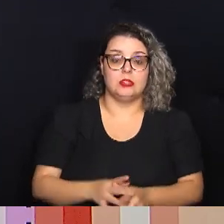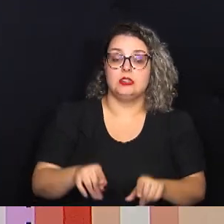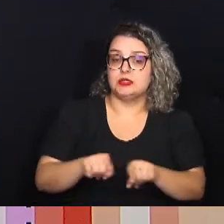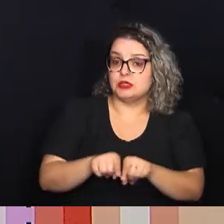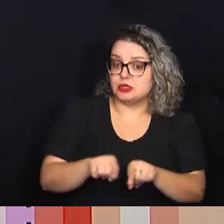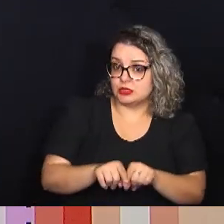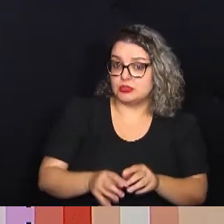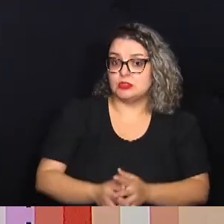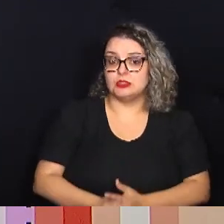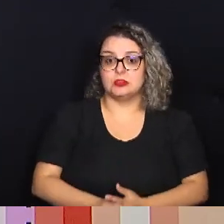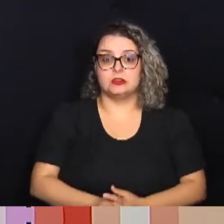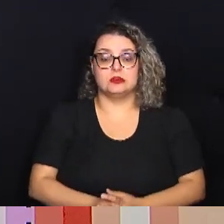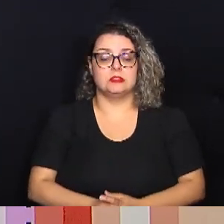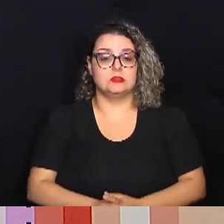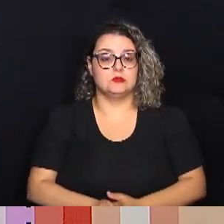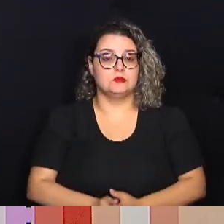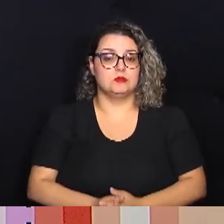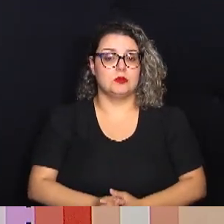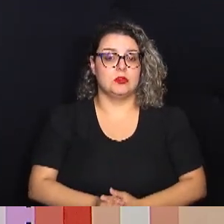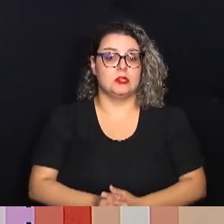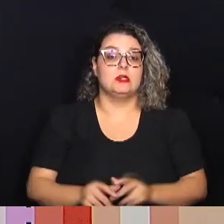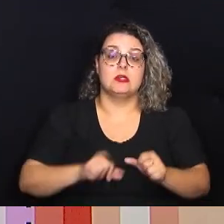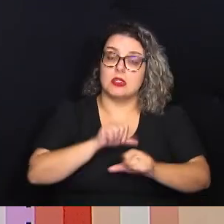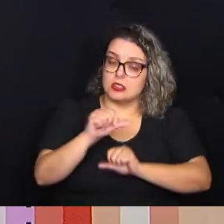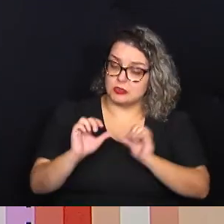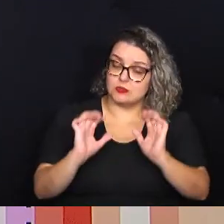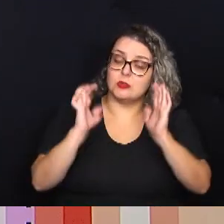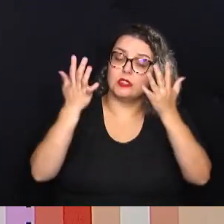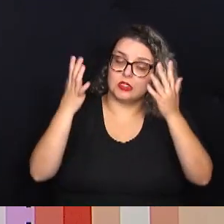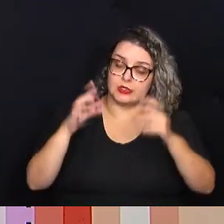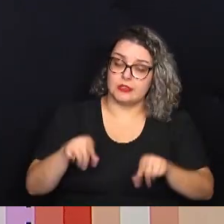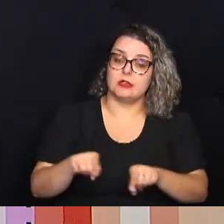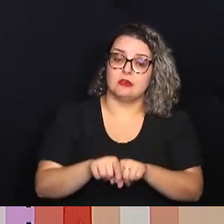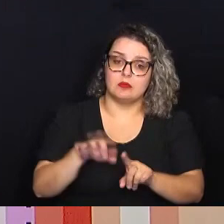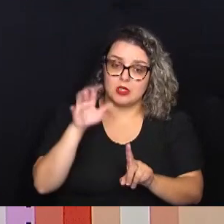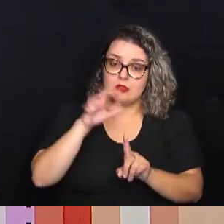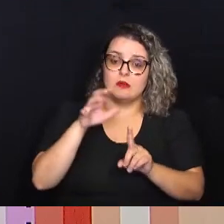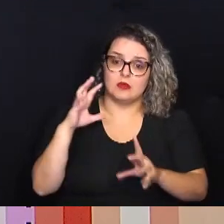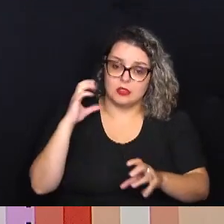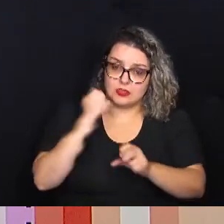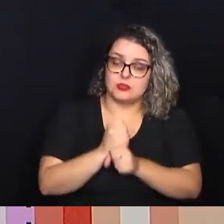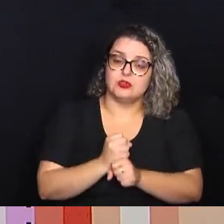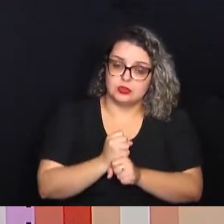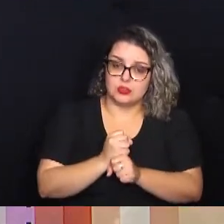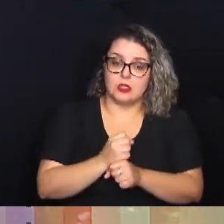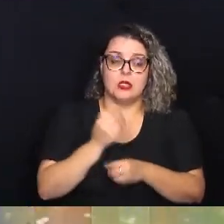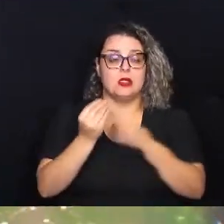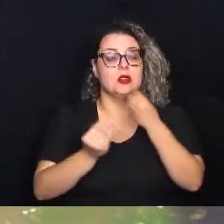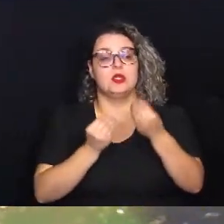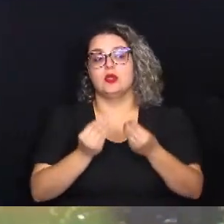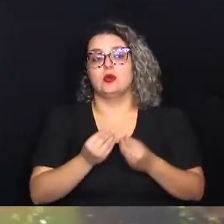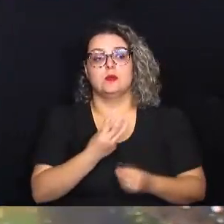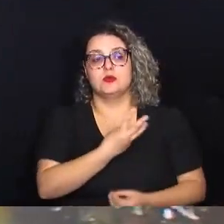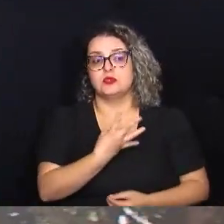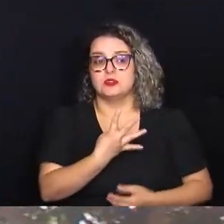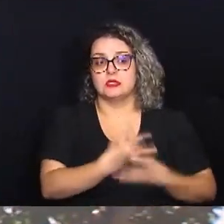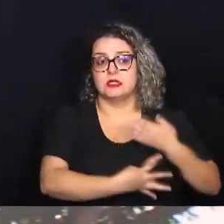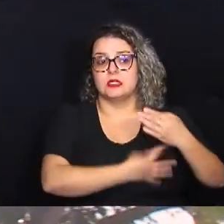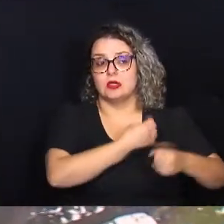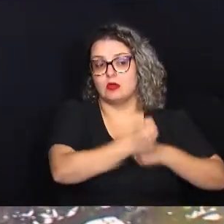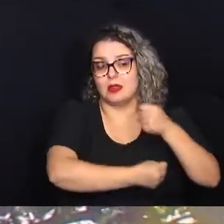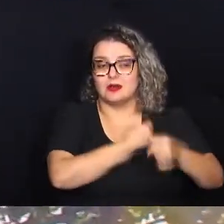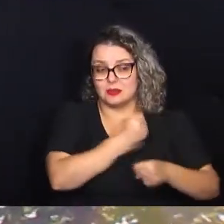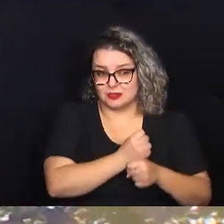e também é a questão das mudanças climáticas que acabam aí é se juntando a isso como vai ser nos próximos